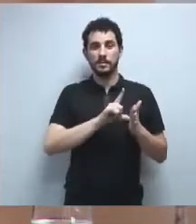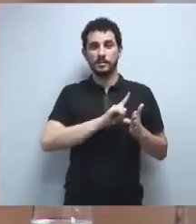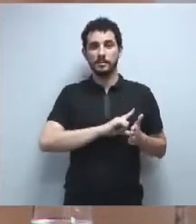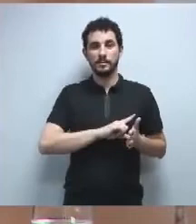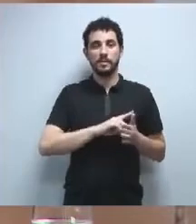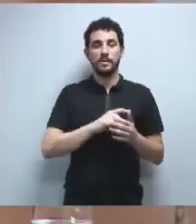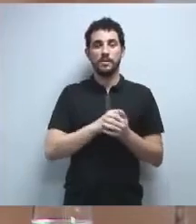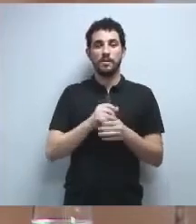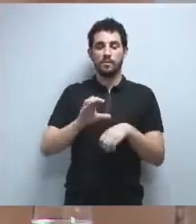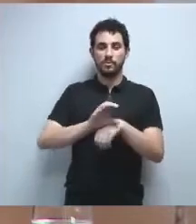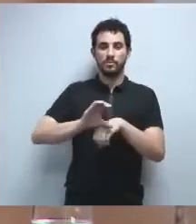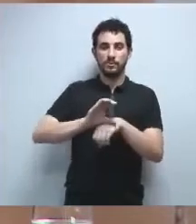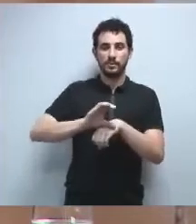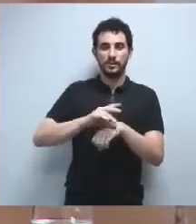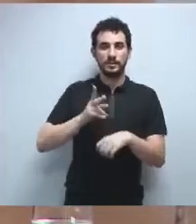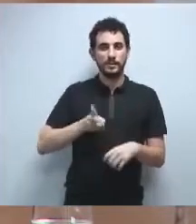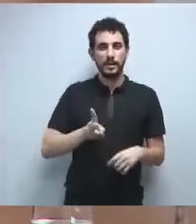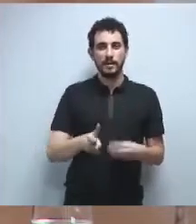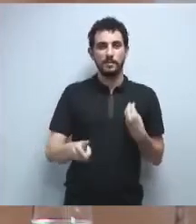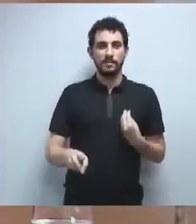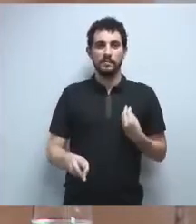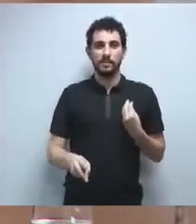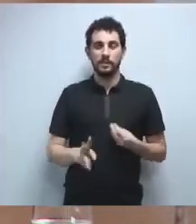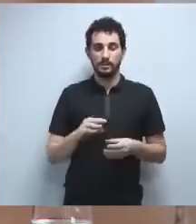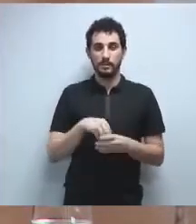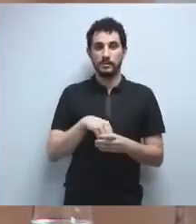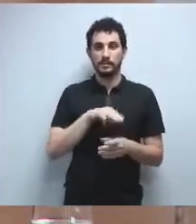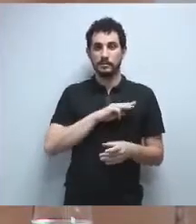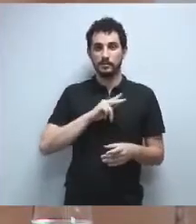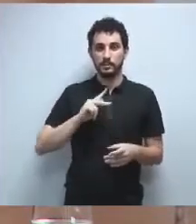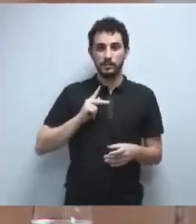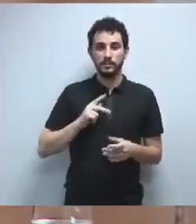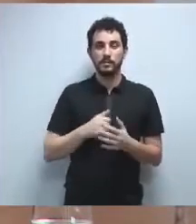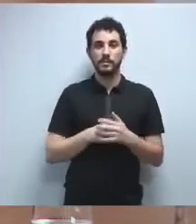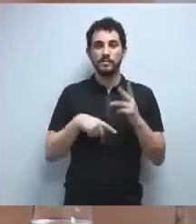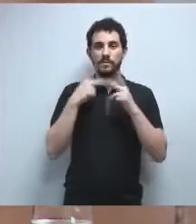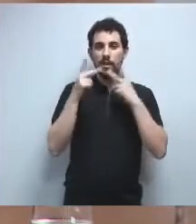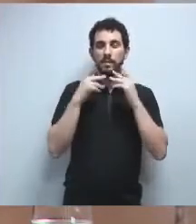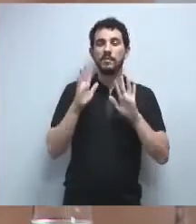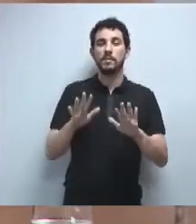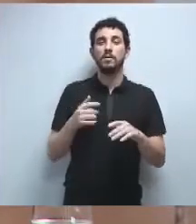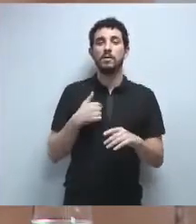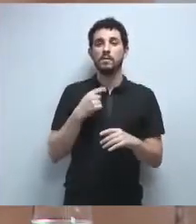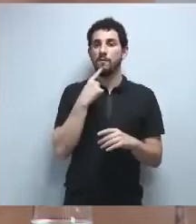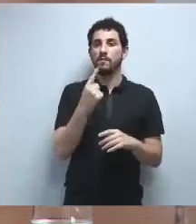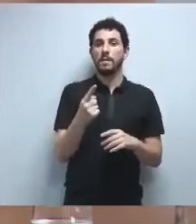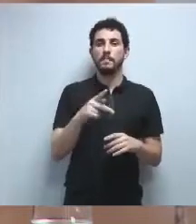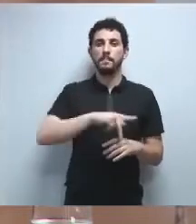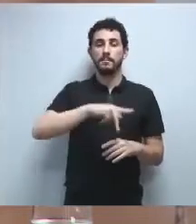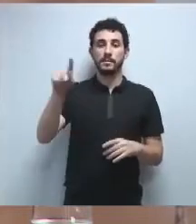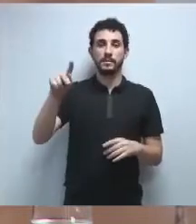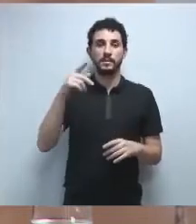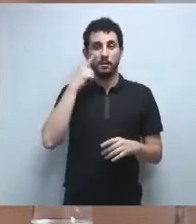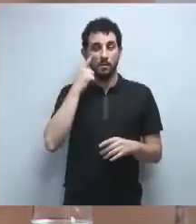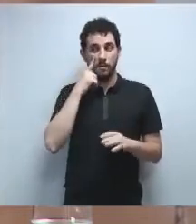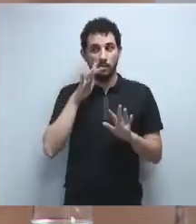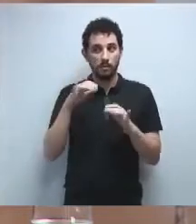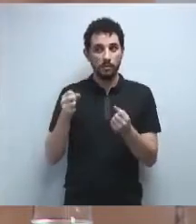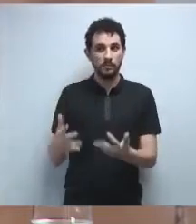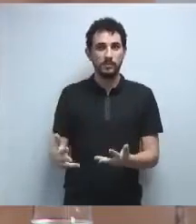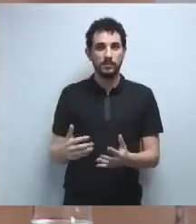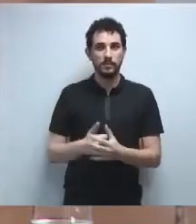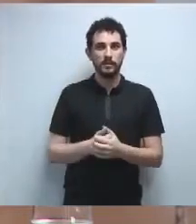constituição você vive assim no ministério público ele disse assim então eu vou falar com o presidente da france olha